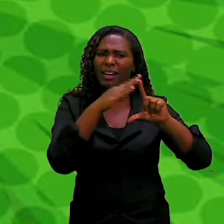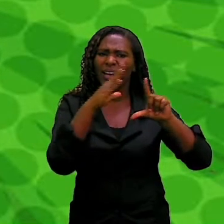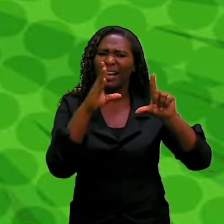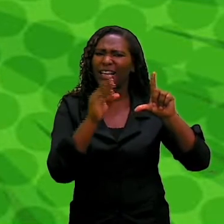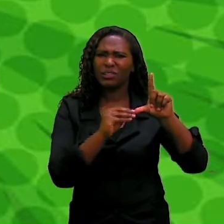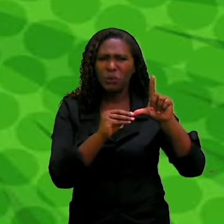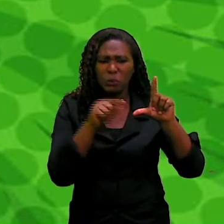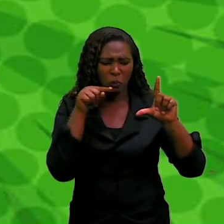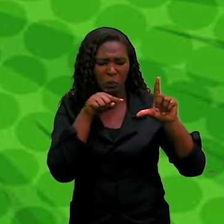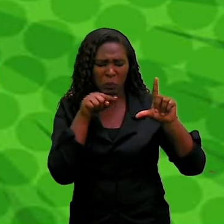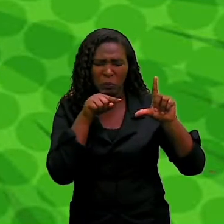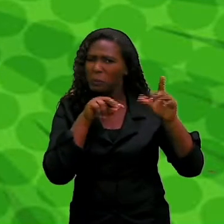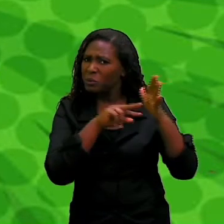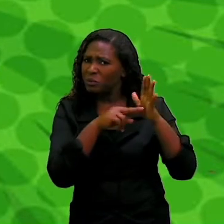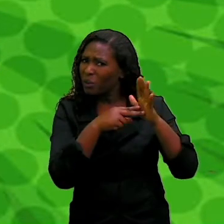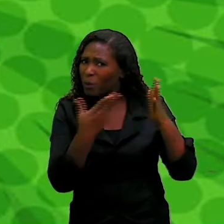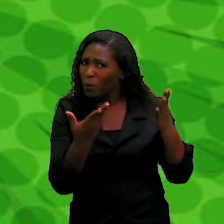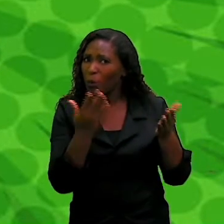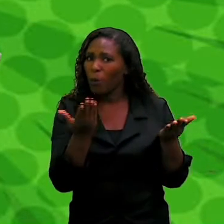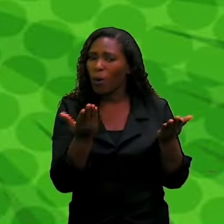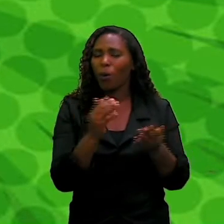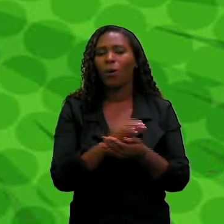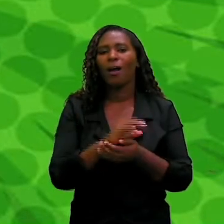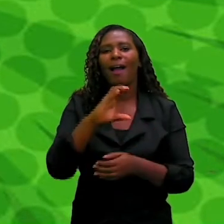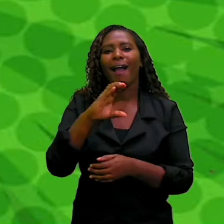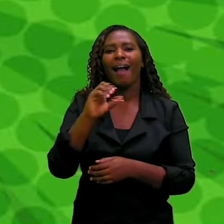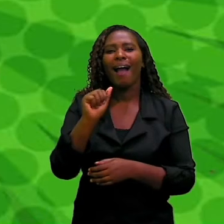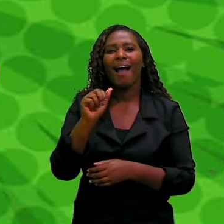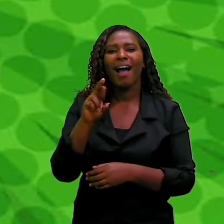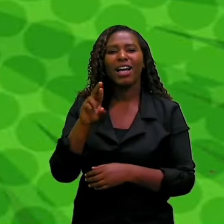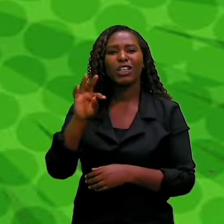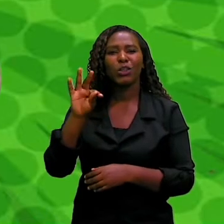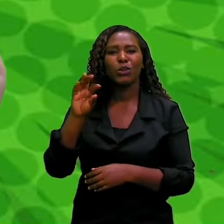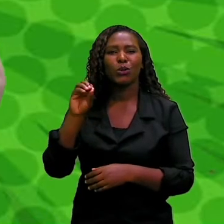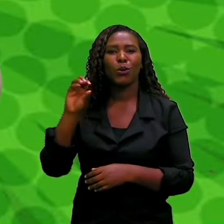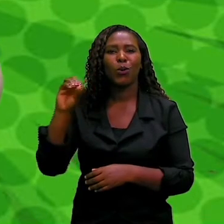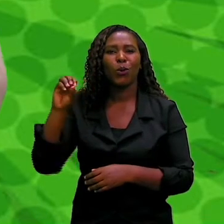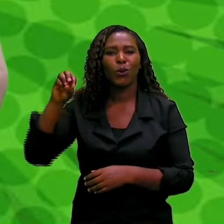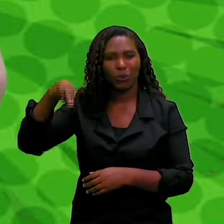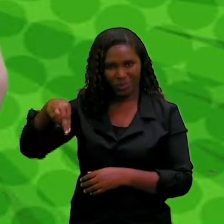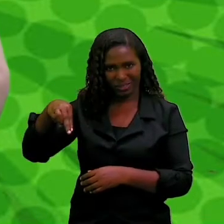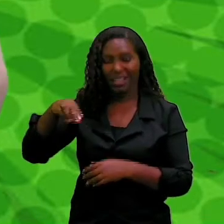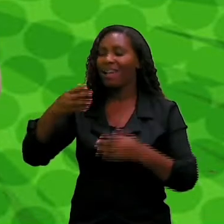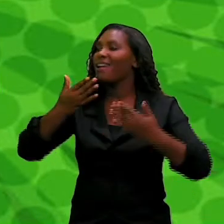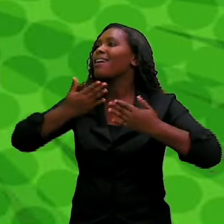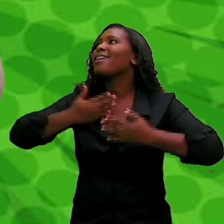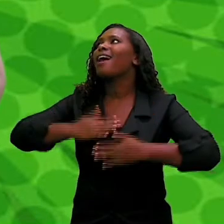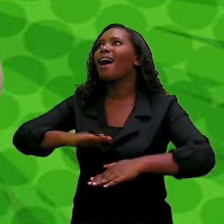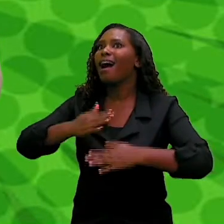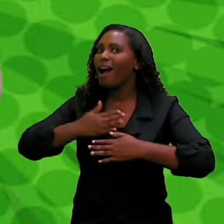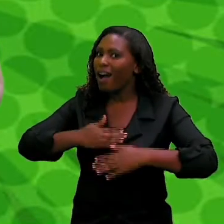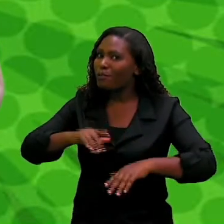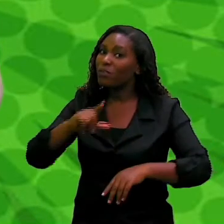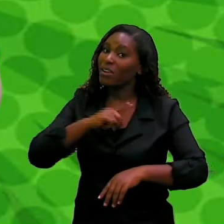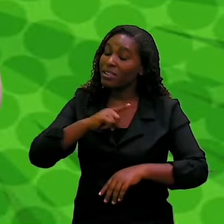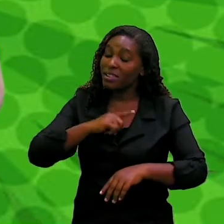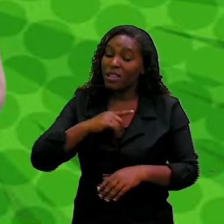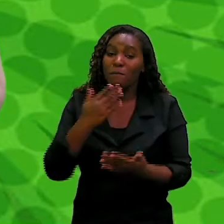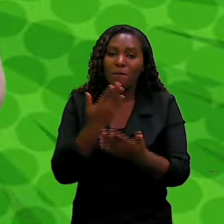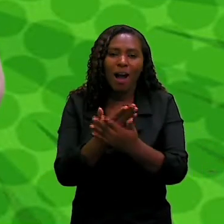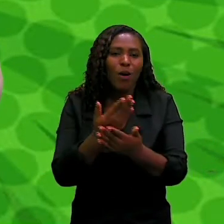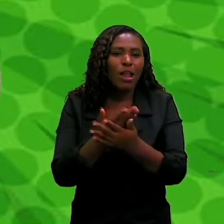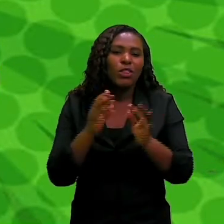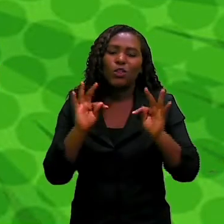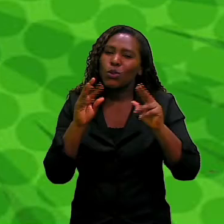diferença aí entre eles? Calma, meus queridos, calma, que vamos dedicar aí uma aula inteirinha para o